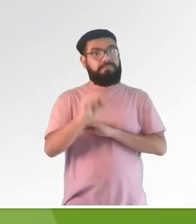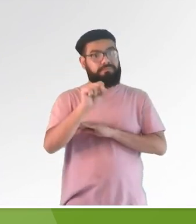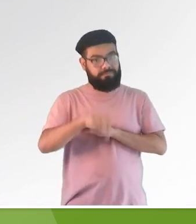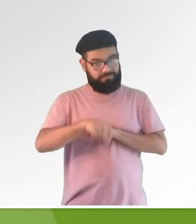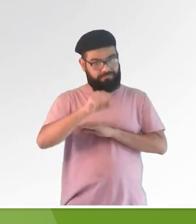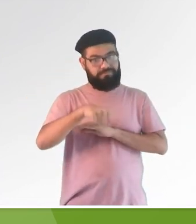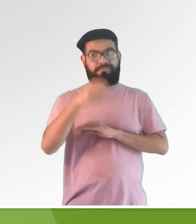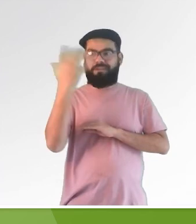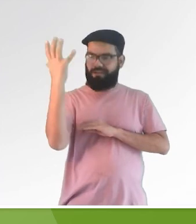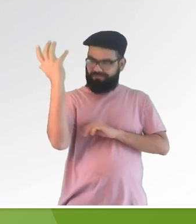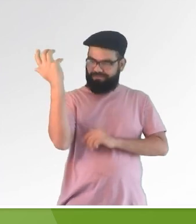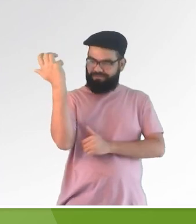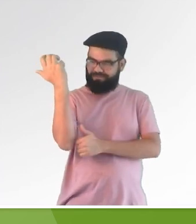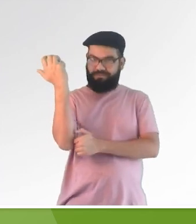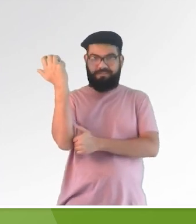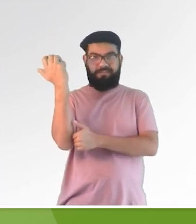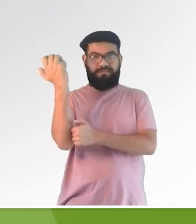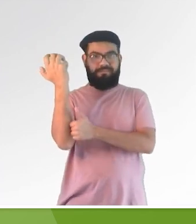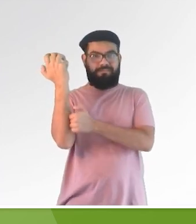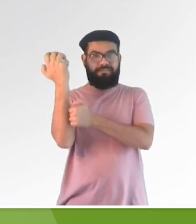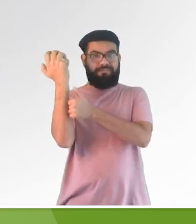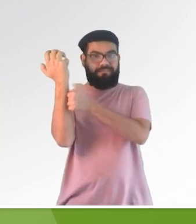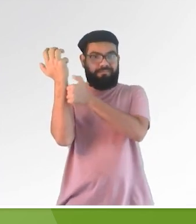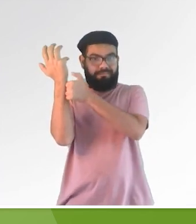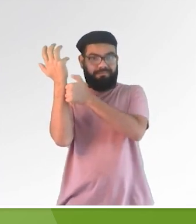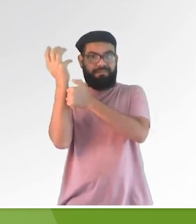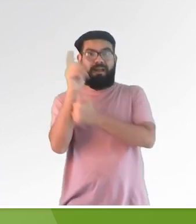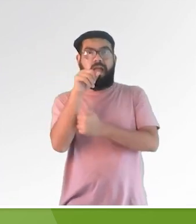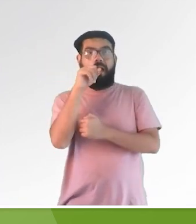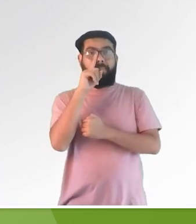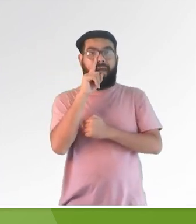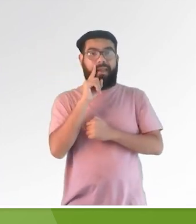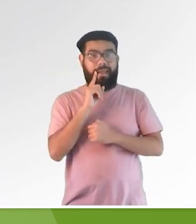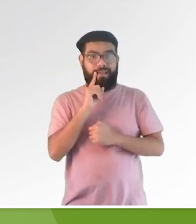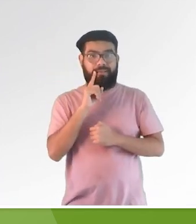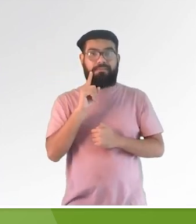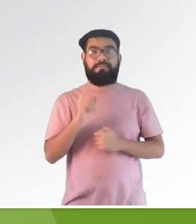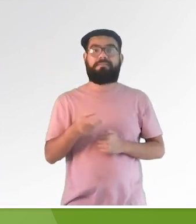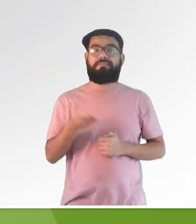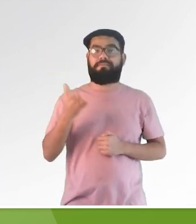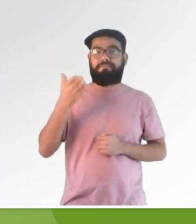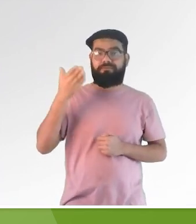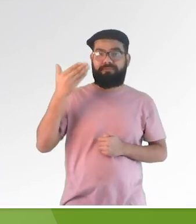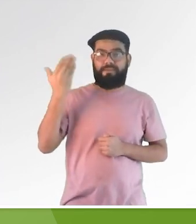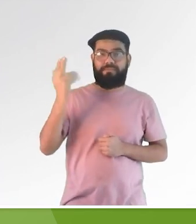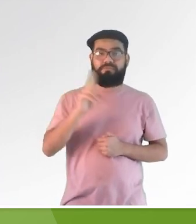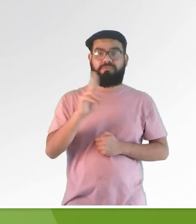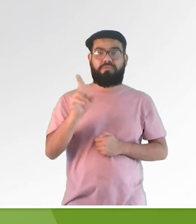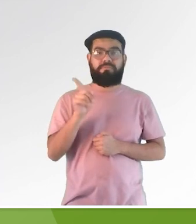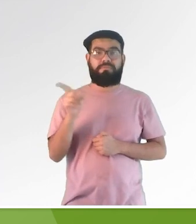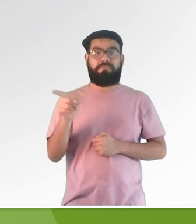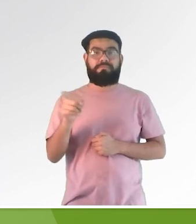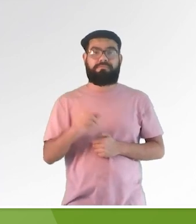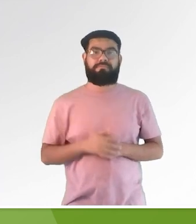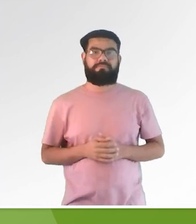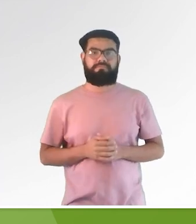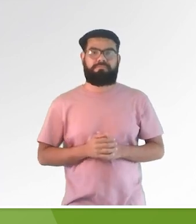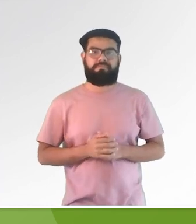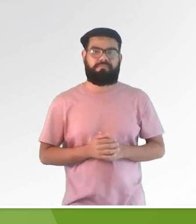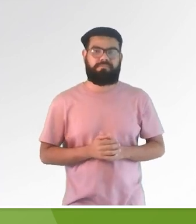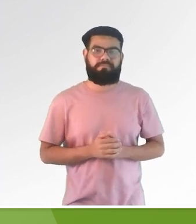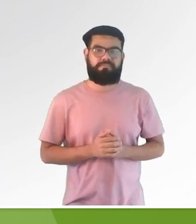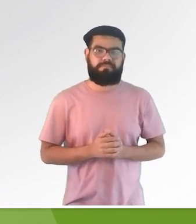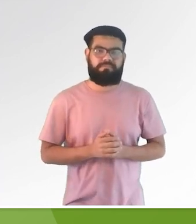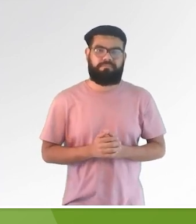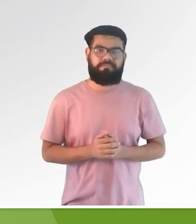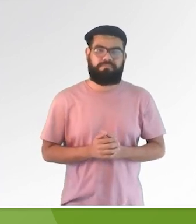árvores, ao menos os jabutis amarelos, não é? Conhecidos, olha o nome científico, né? Chelonoides